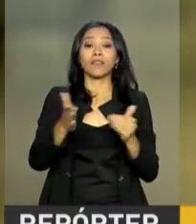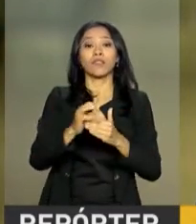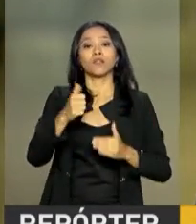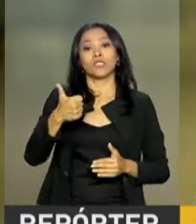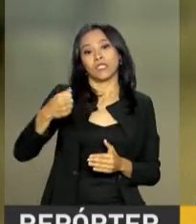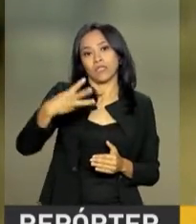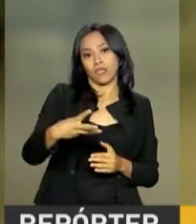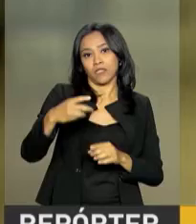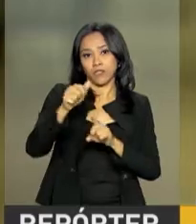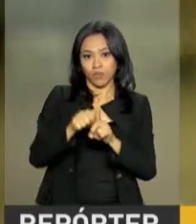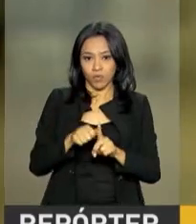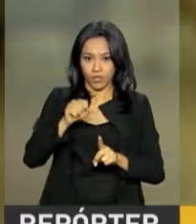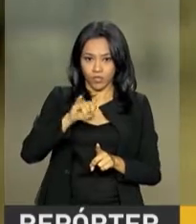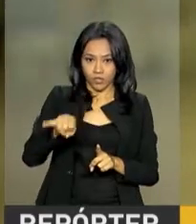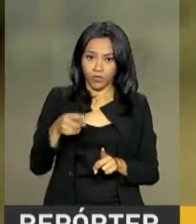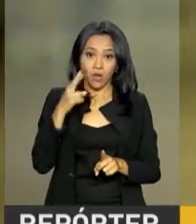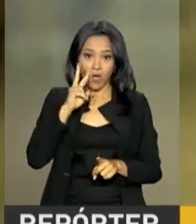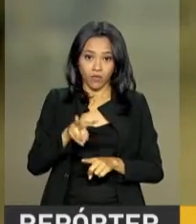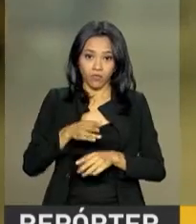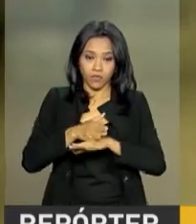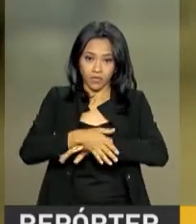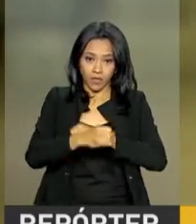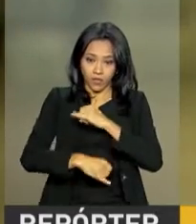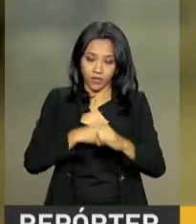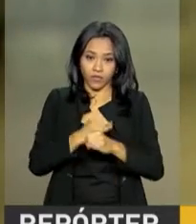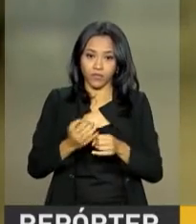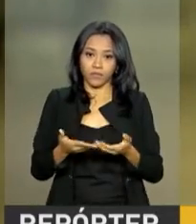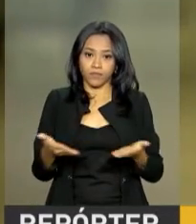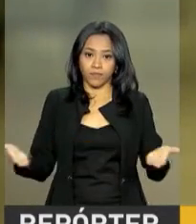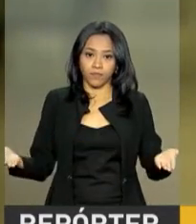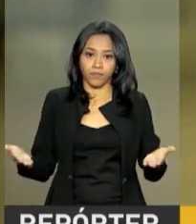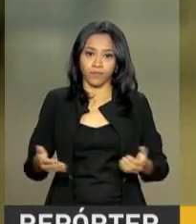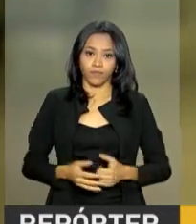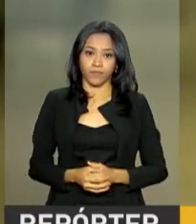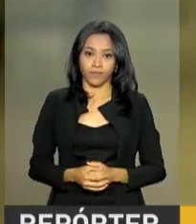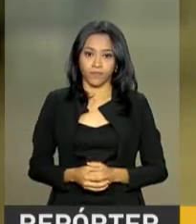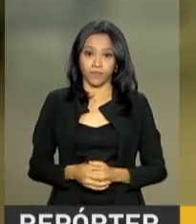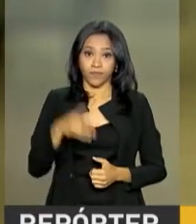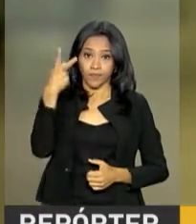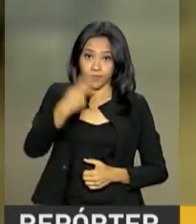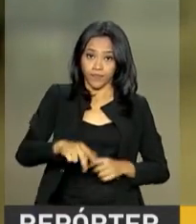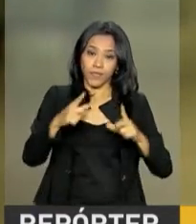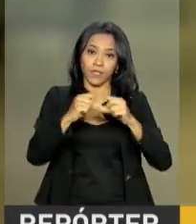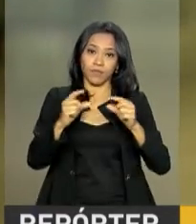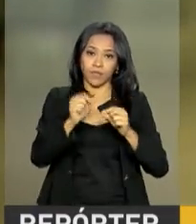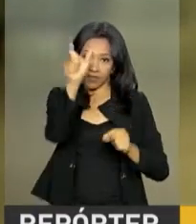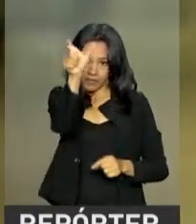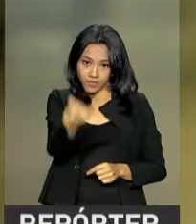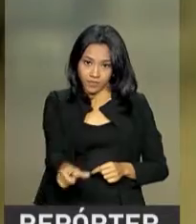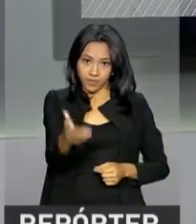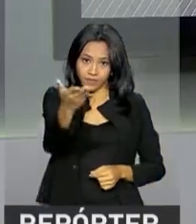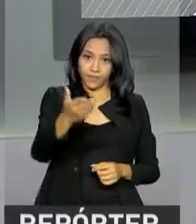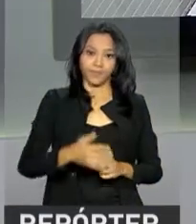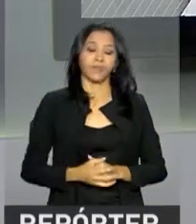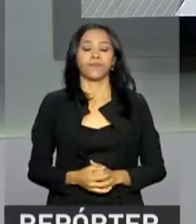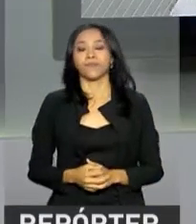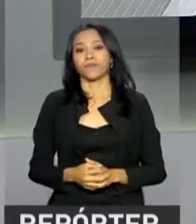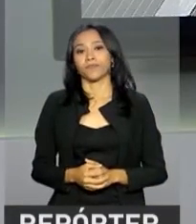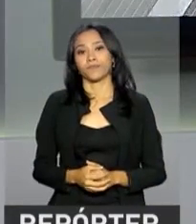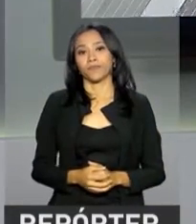pelo site prêmio educação fiscal ponto org.br de brasília márcia fernandes